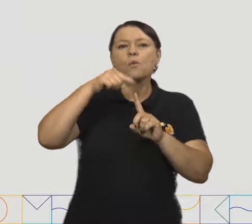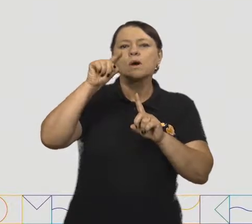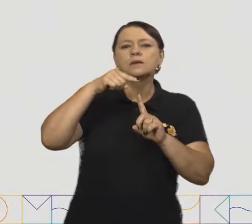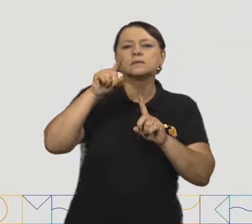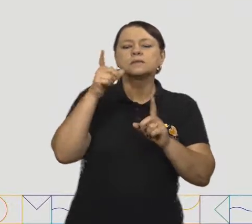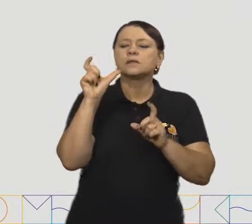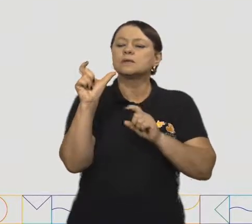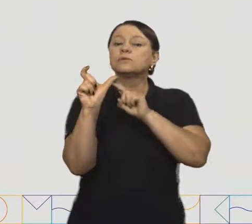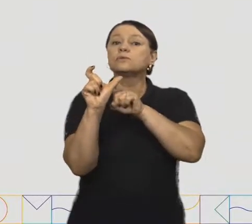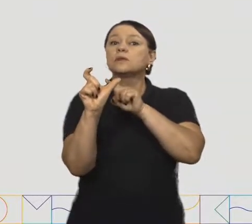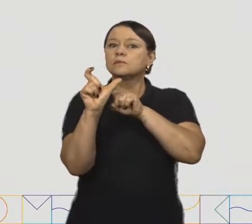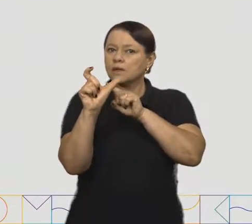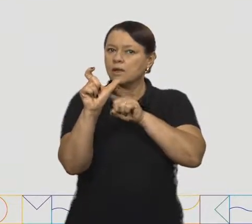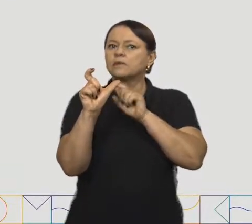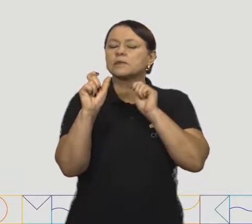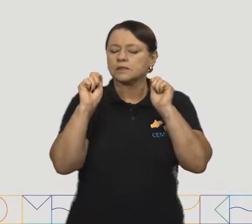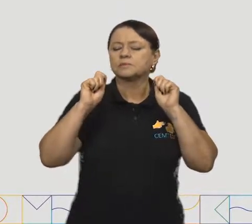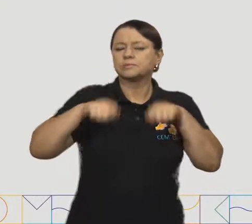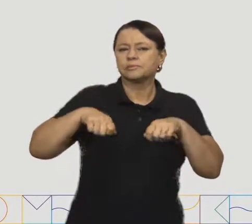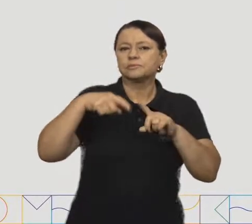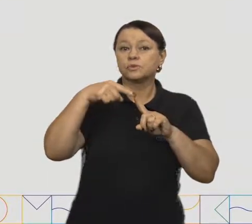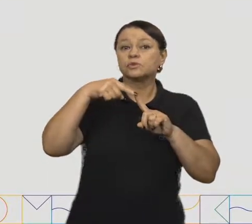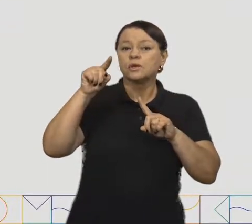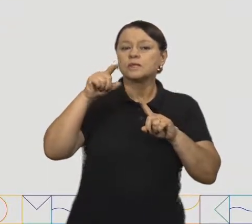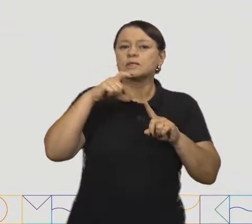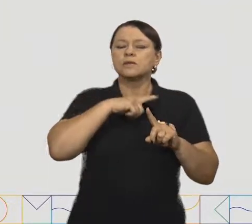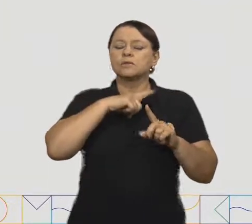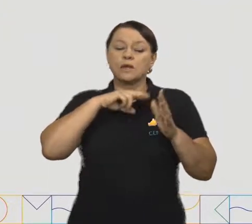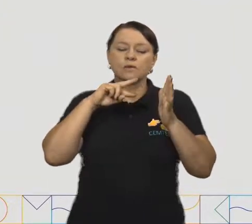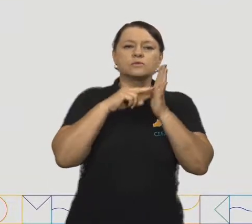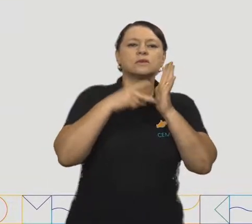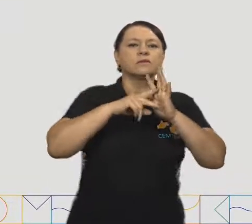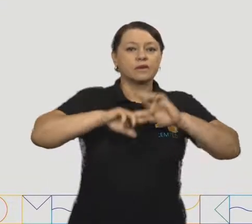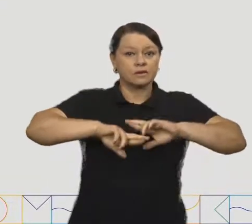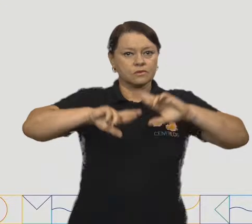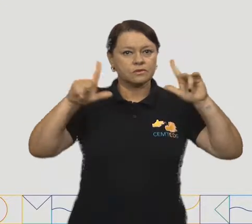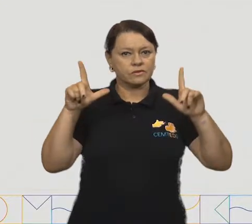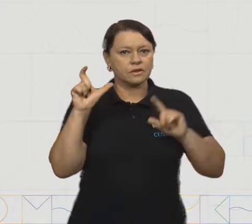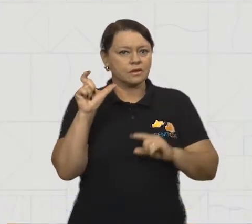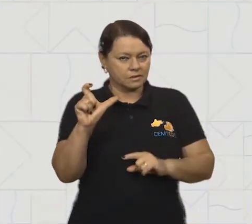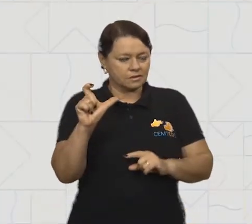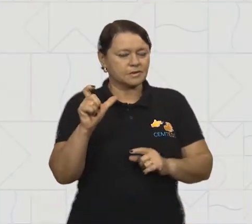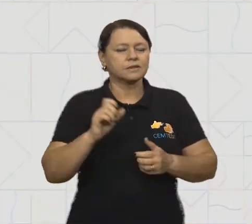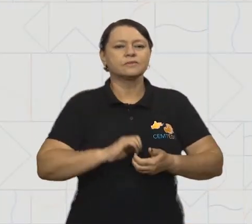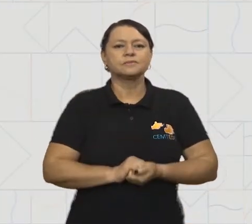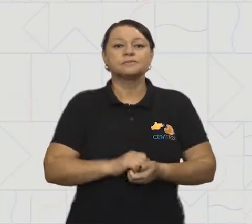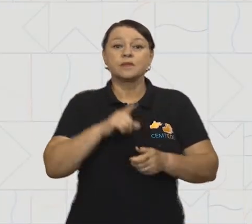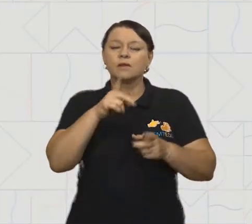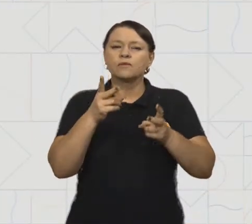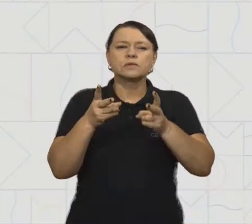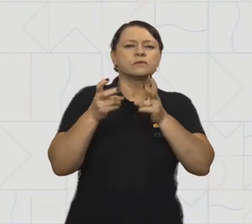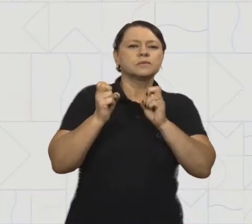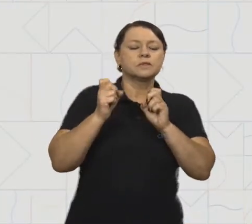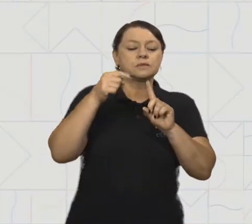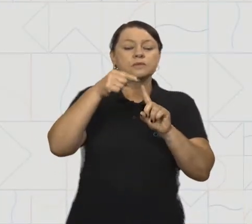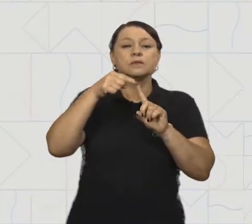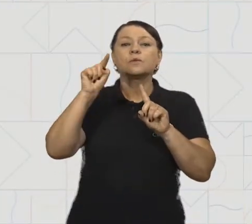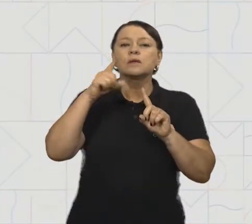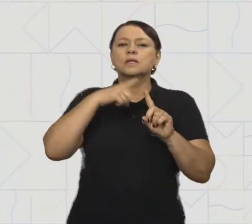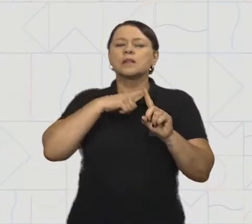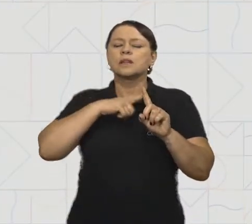um acento? Vamos lá? Na tela, nós temos algumas palavras que podem causar dúvidas. Por exemplo,